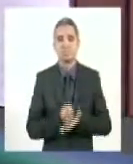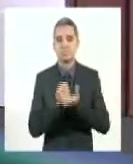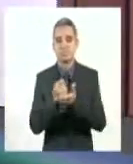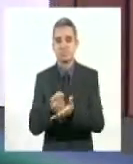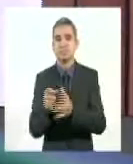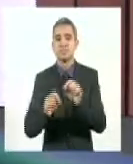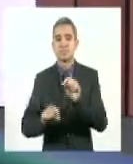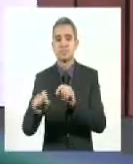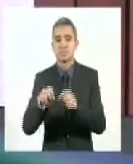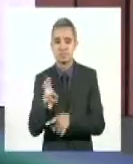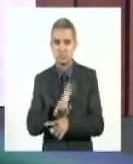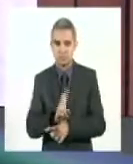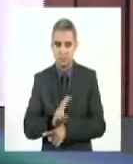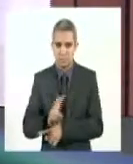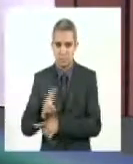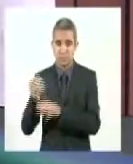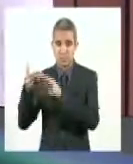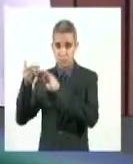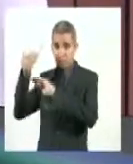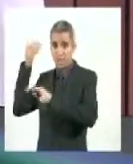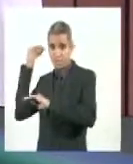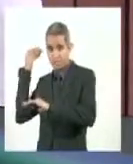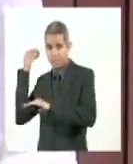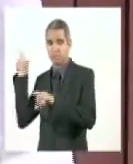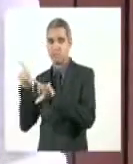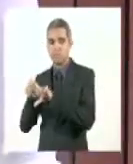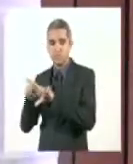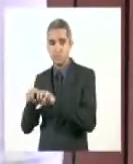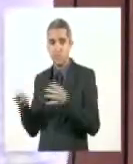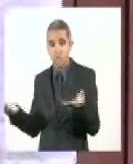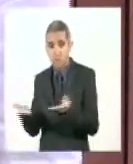para fiscalizar o passado, mas também o que está